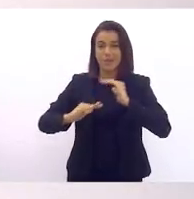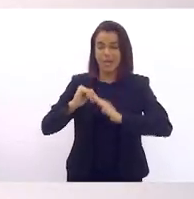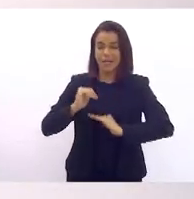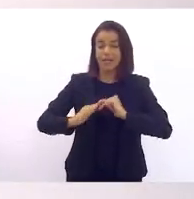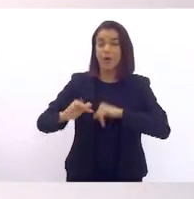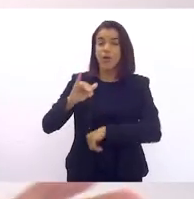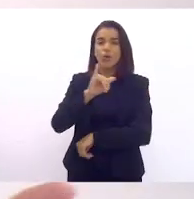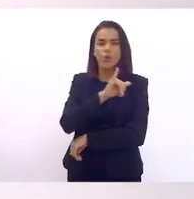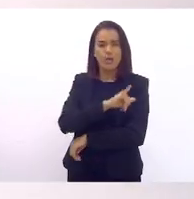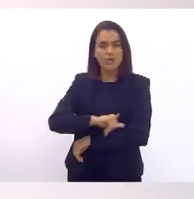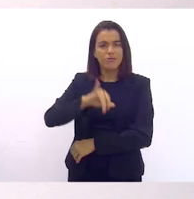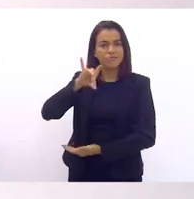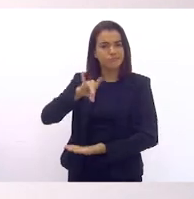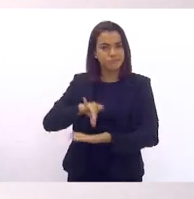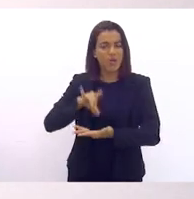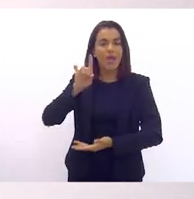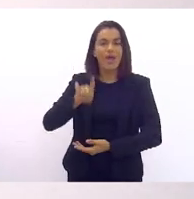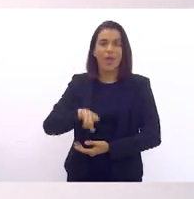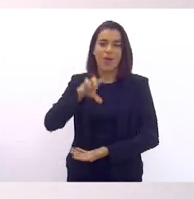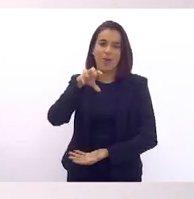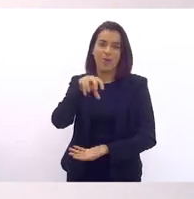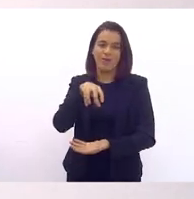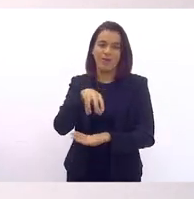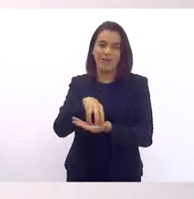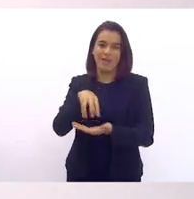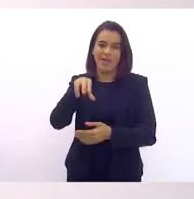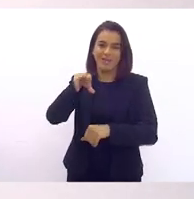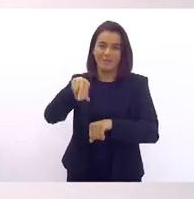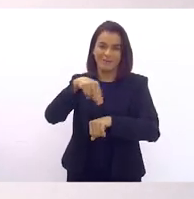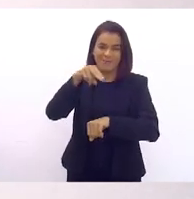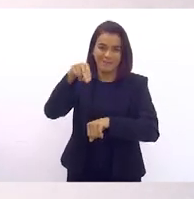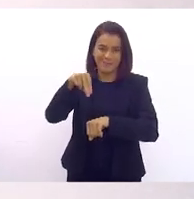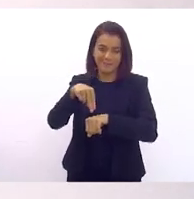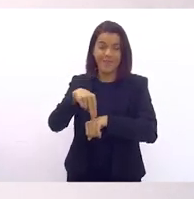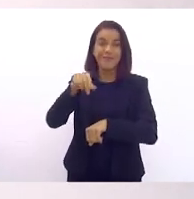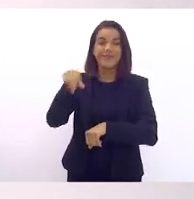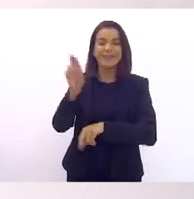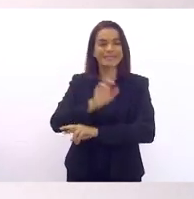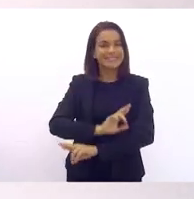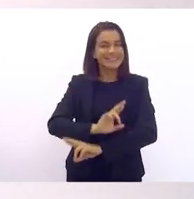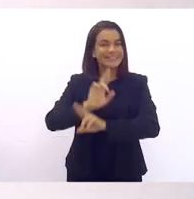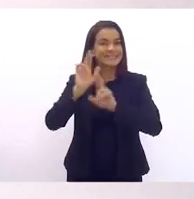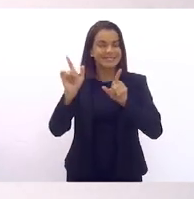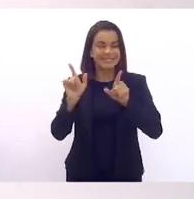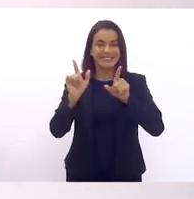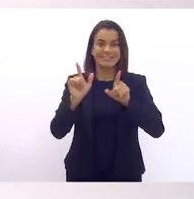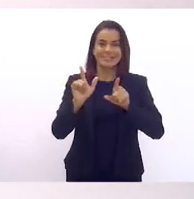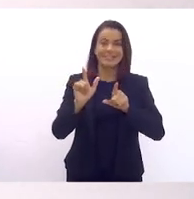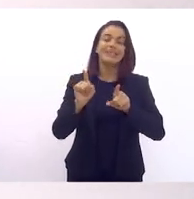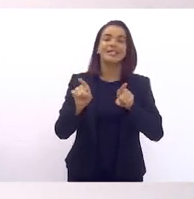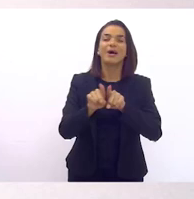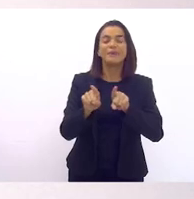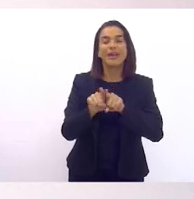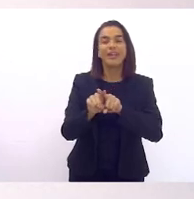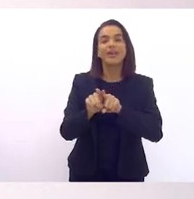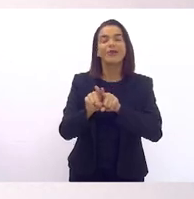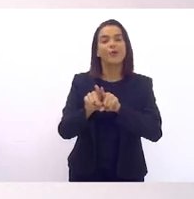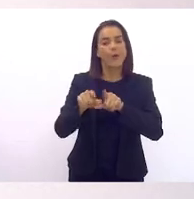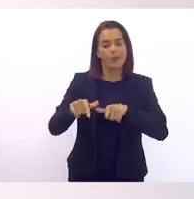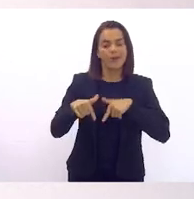fato é uma Unidade da Federação diferenciada eh com atores institucionais